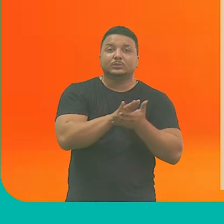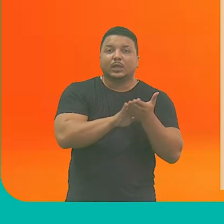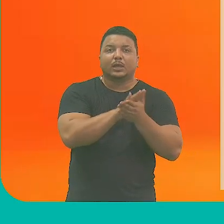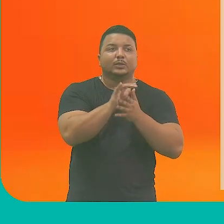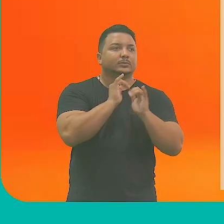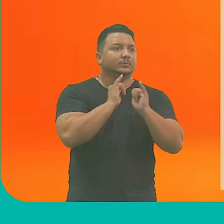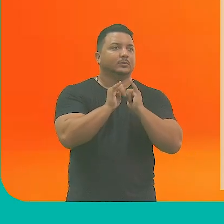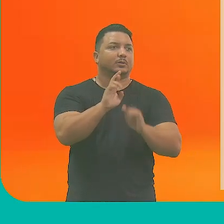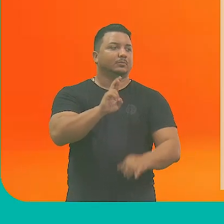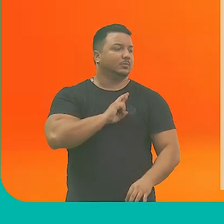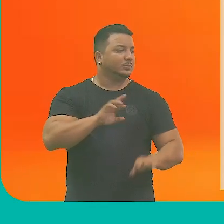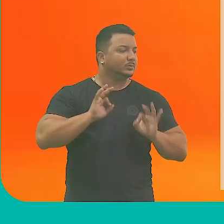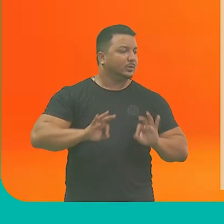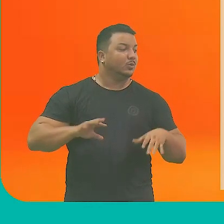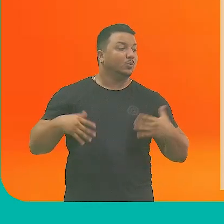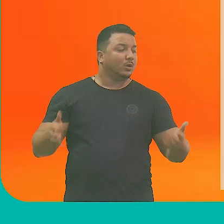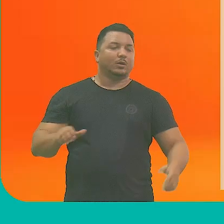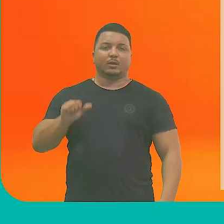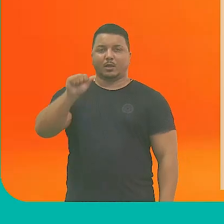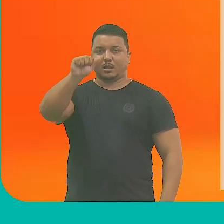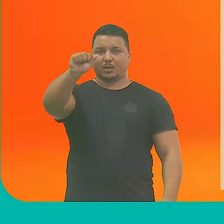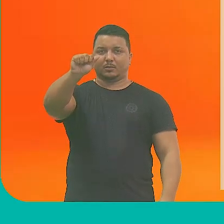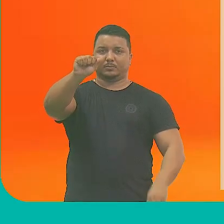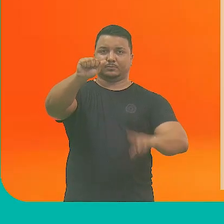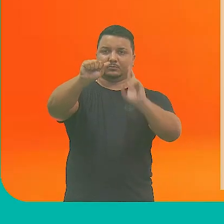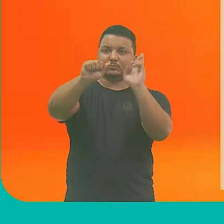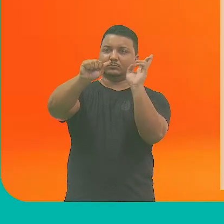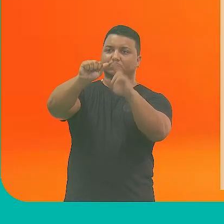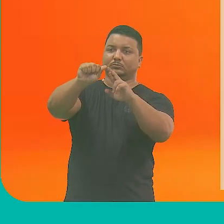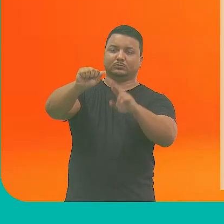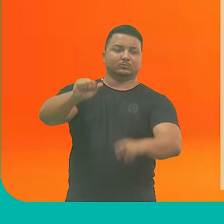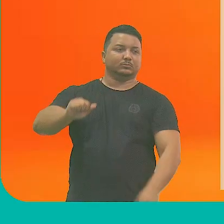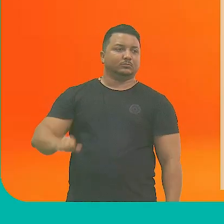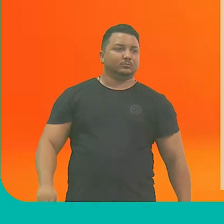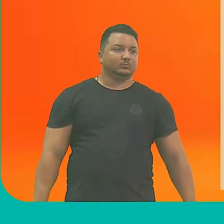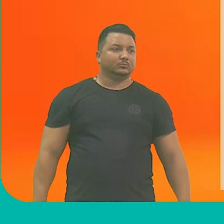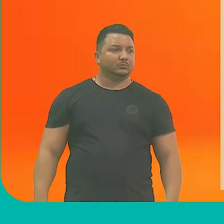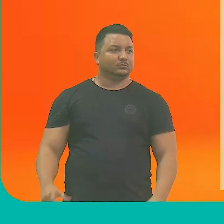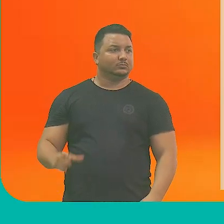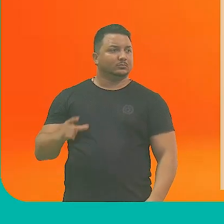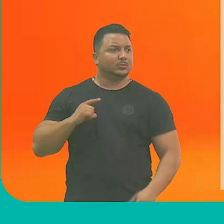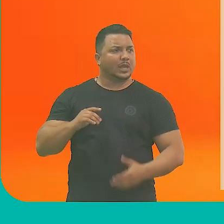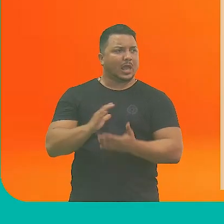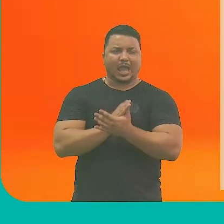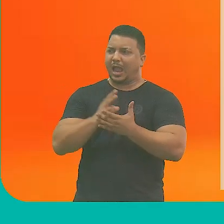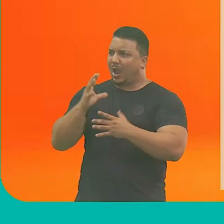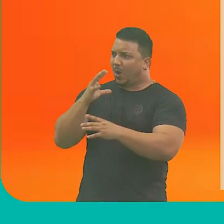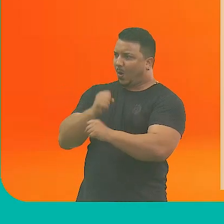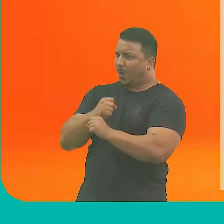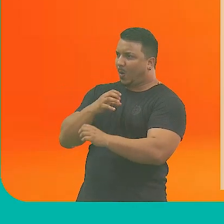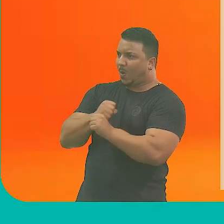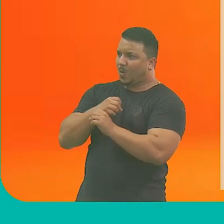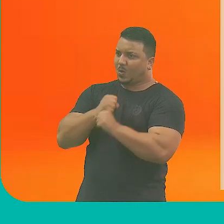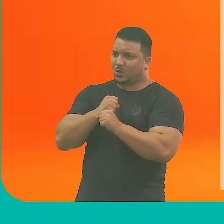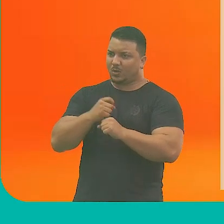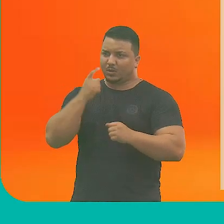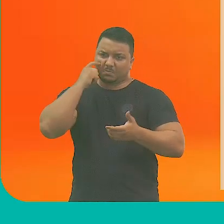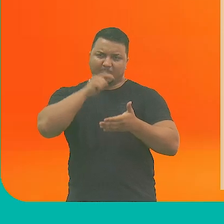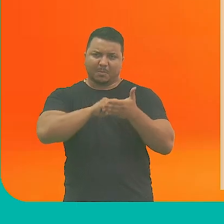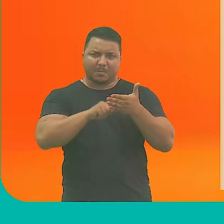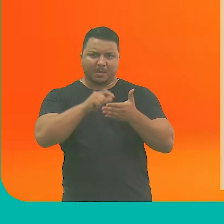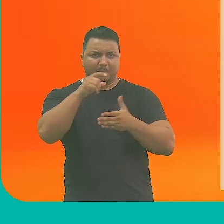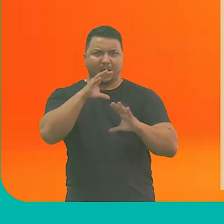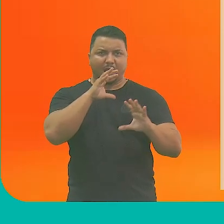e o item correto é o item A. Eu fiz alguma conta, alguma coisa? Não,